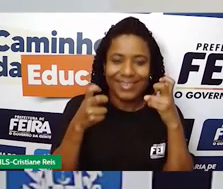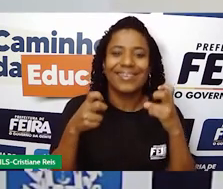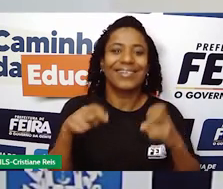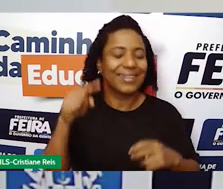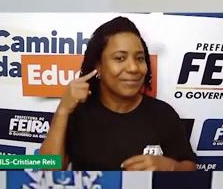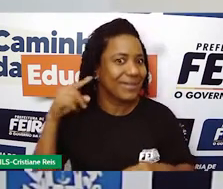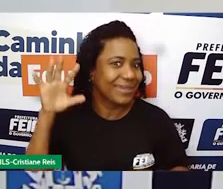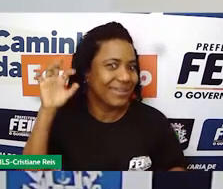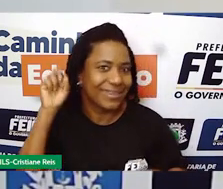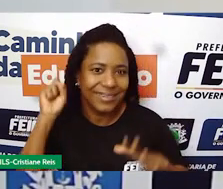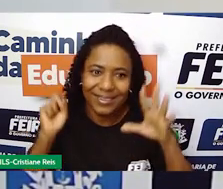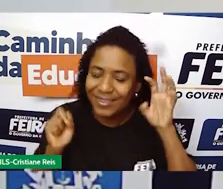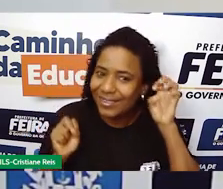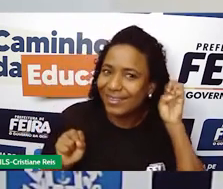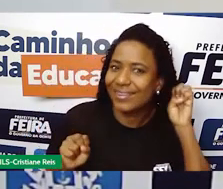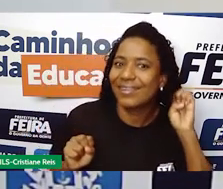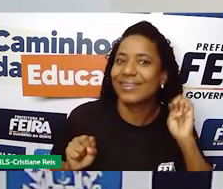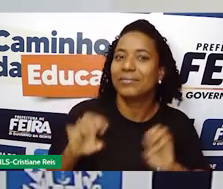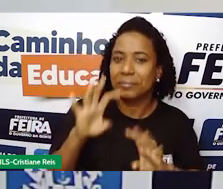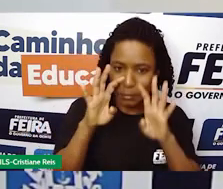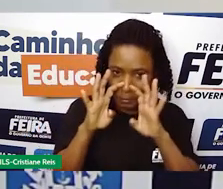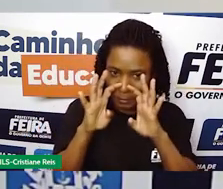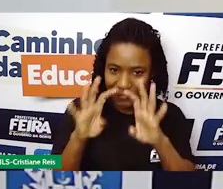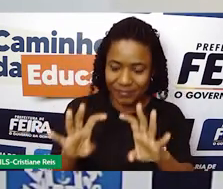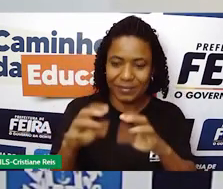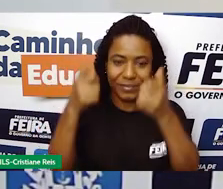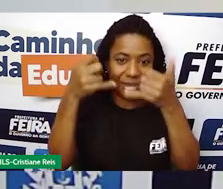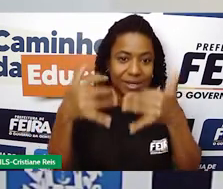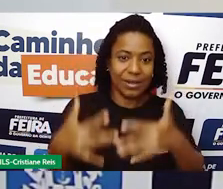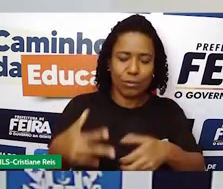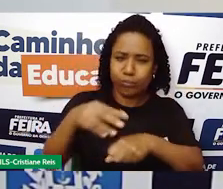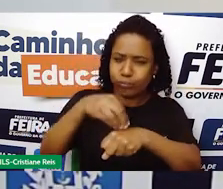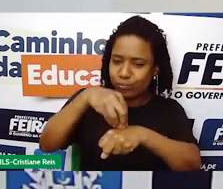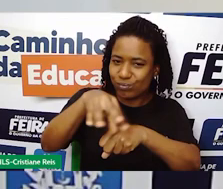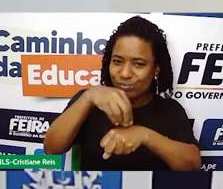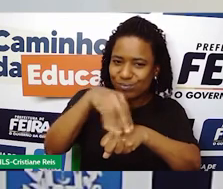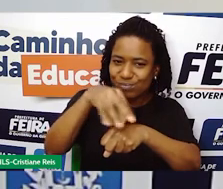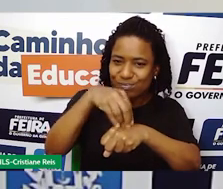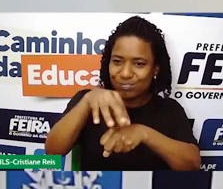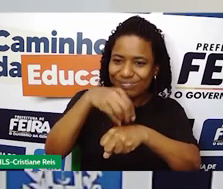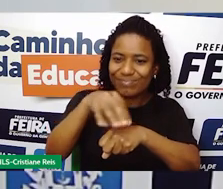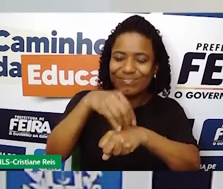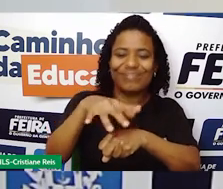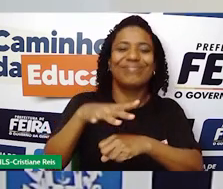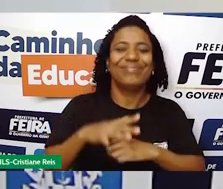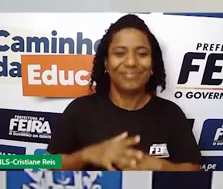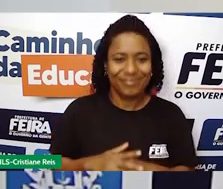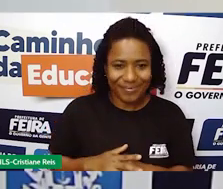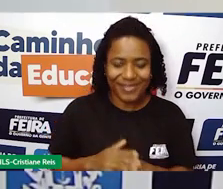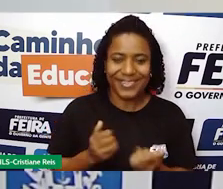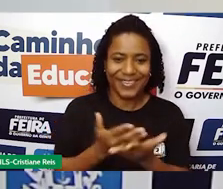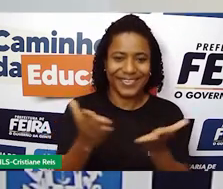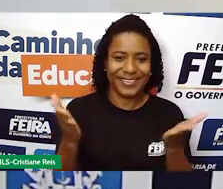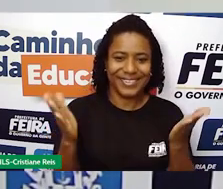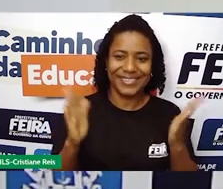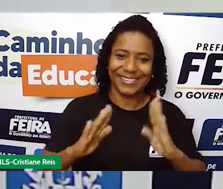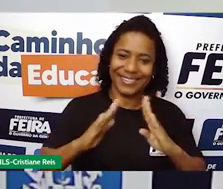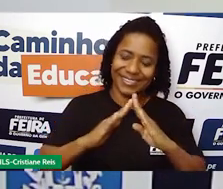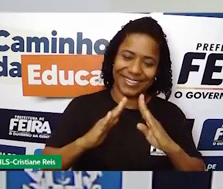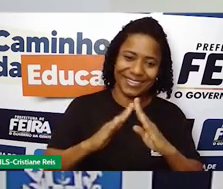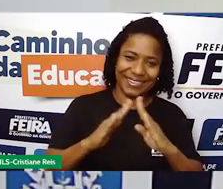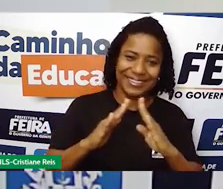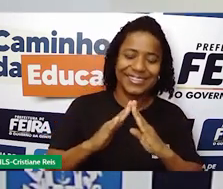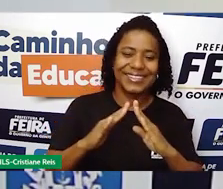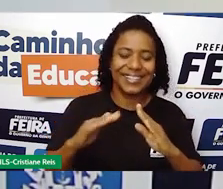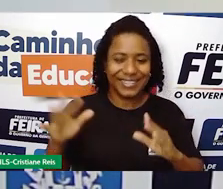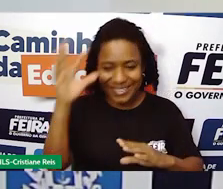que as explicações, as orientações que a prova passar aqui nessa videoaula cheguem aí, né? Com qualidade,